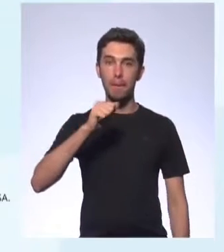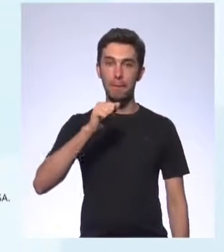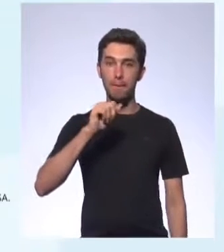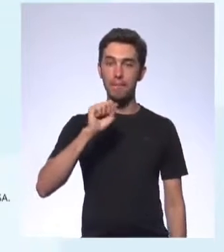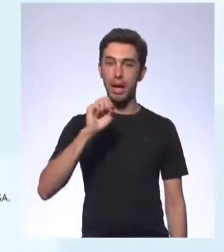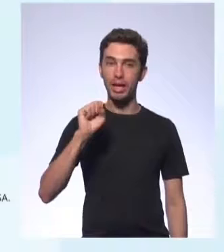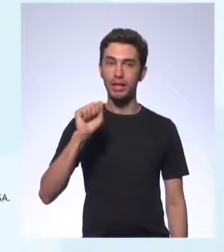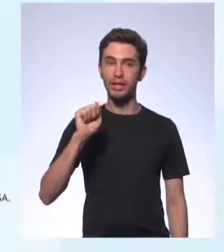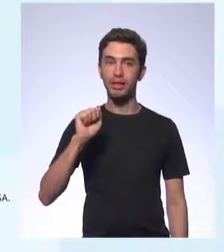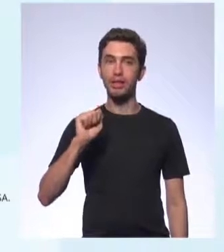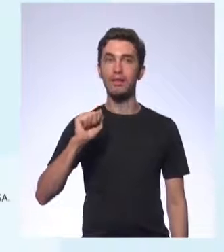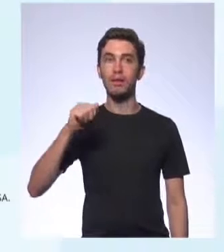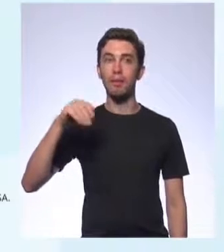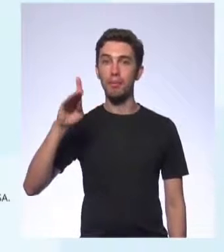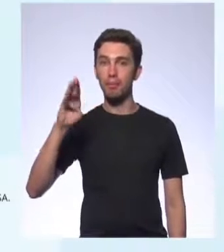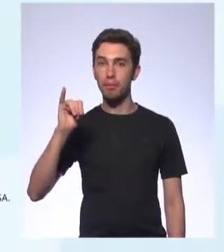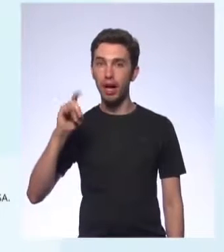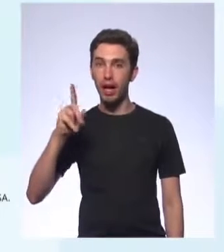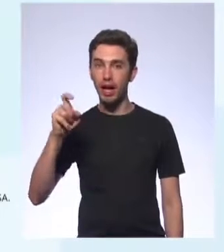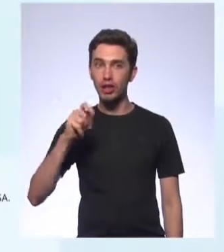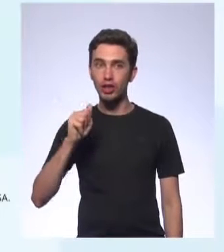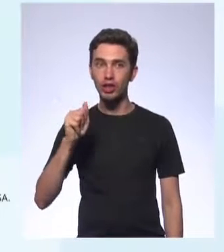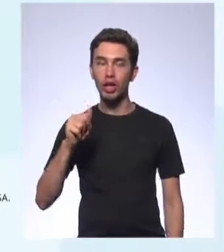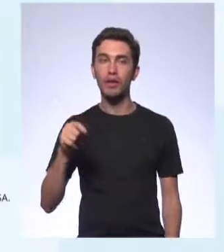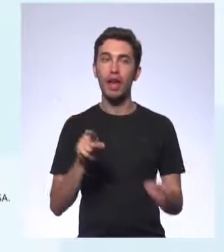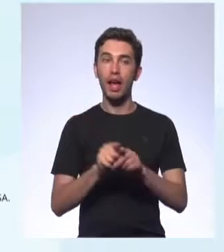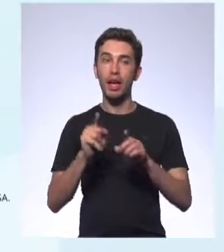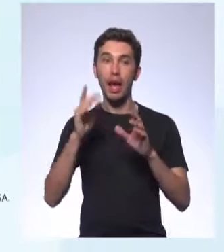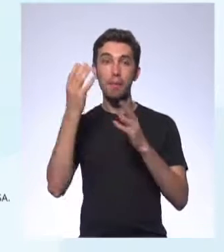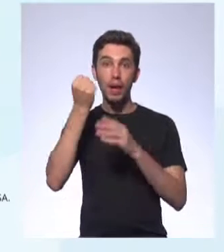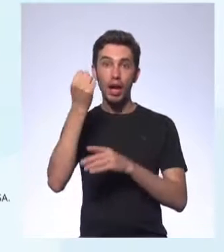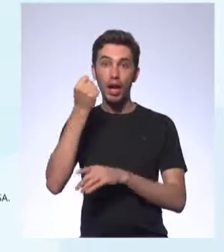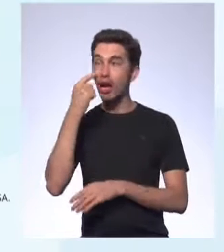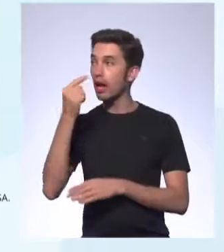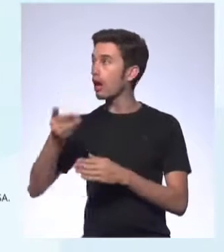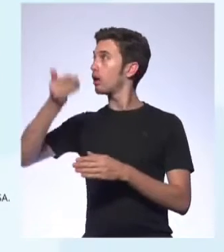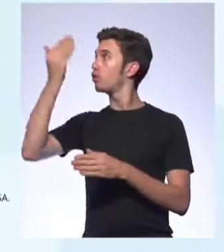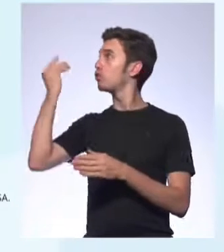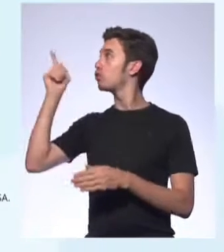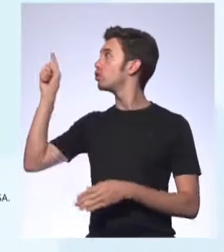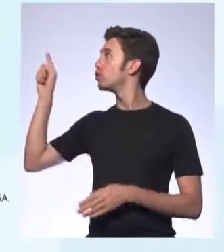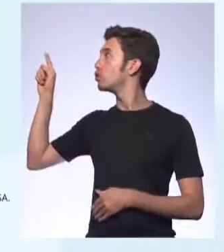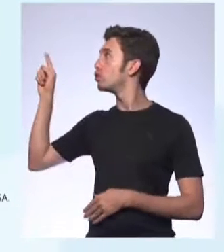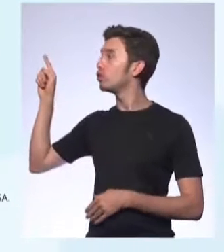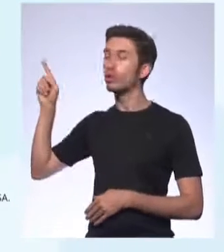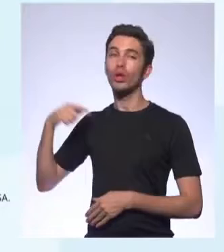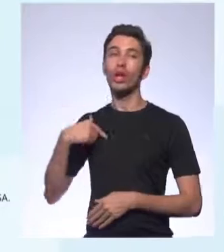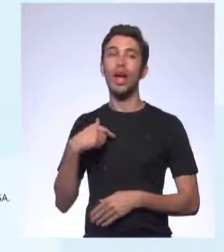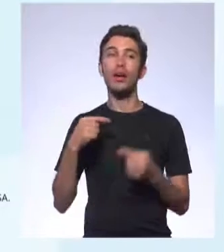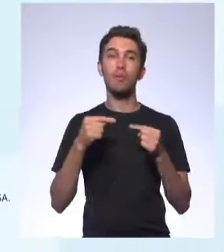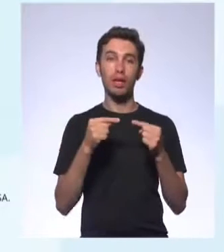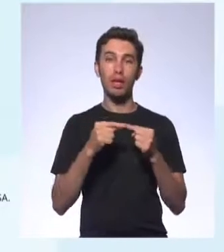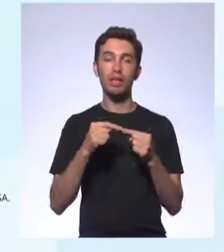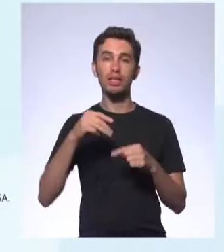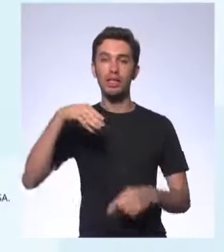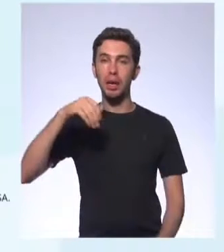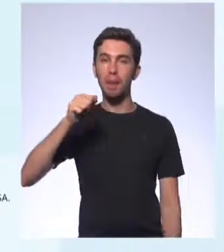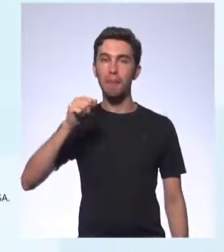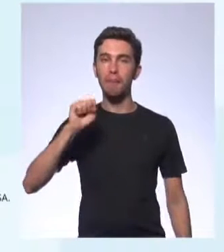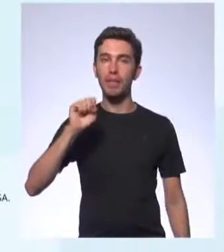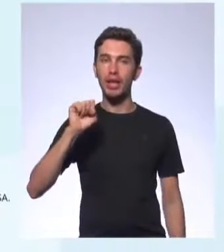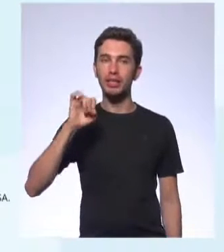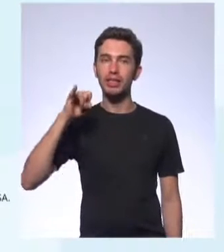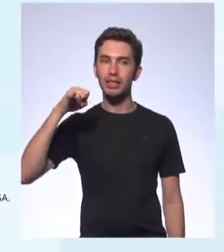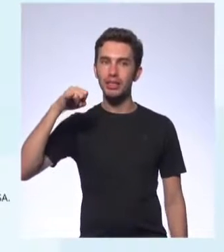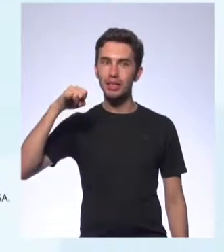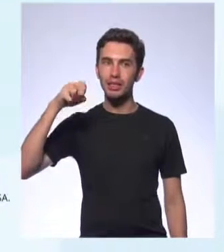baixa. Aquela branca que está lá no fundo, ó, é uma estrela já massiva, mas o nosso Sol já é maior que ele. E aí no